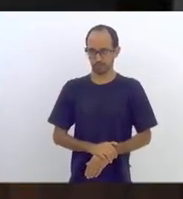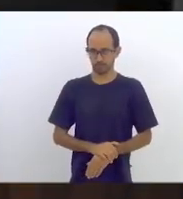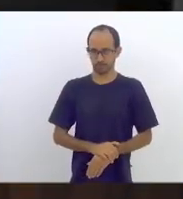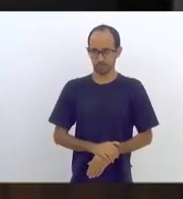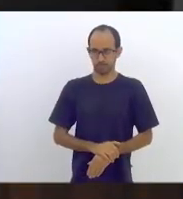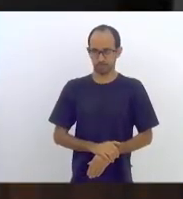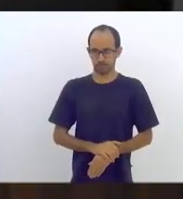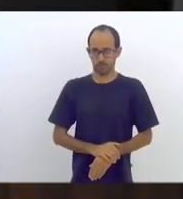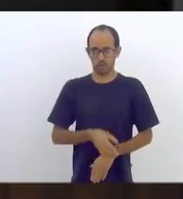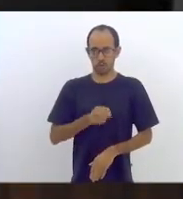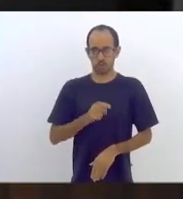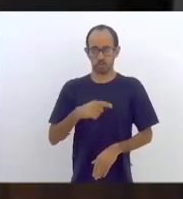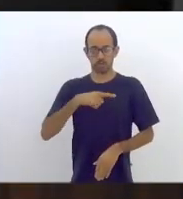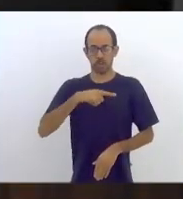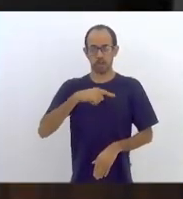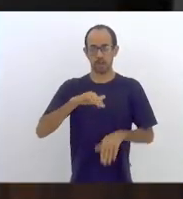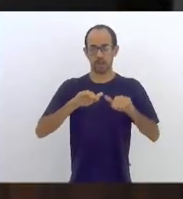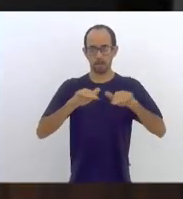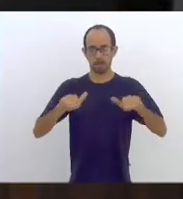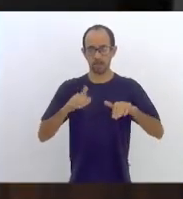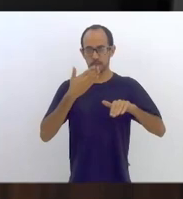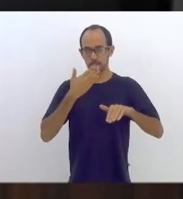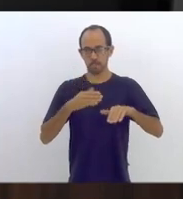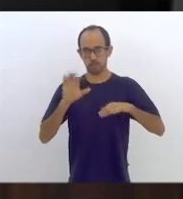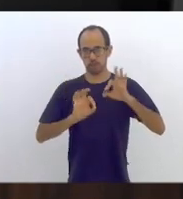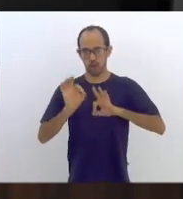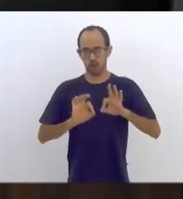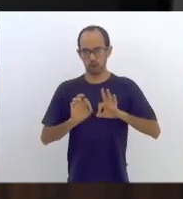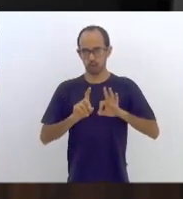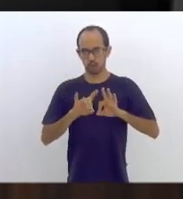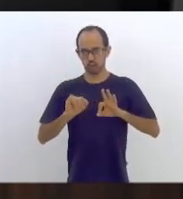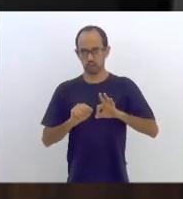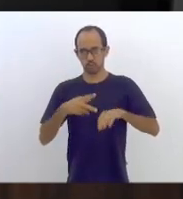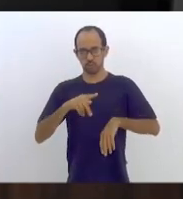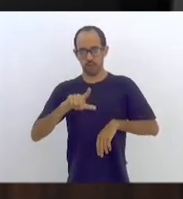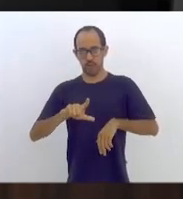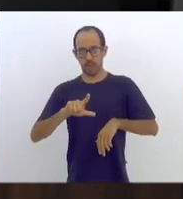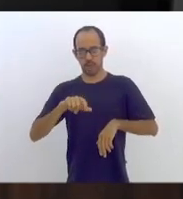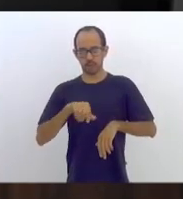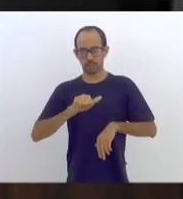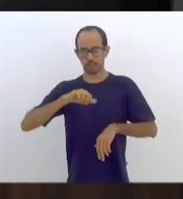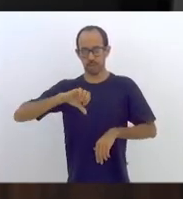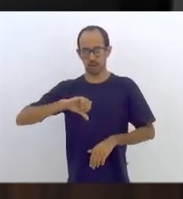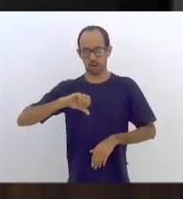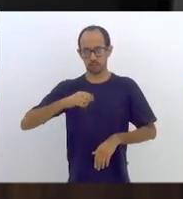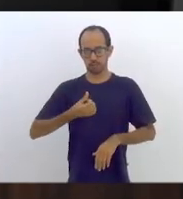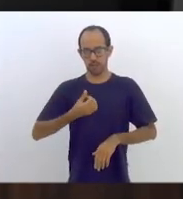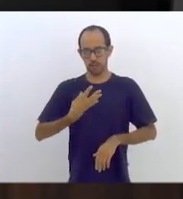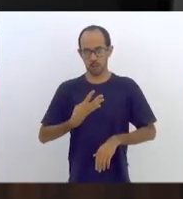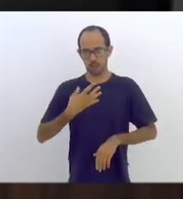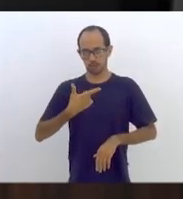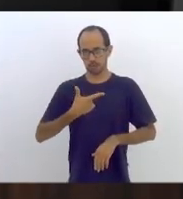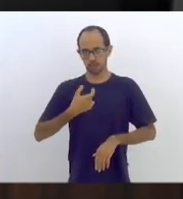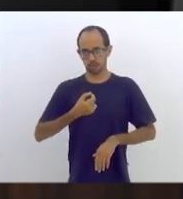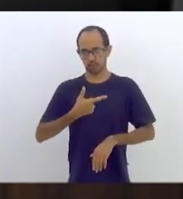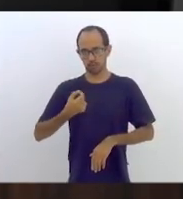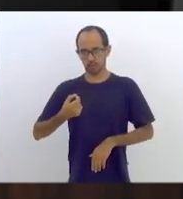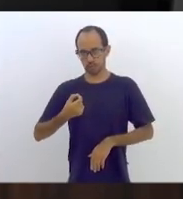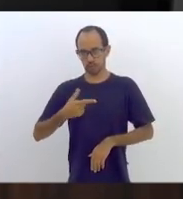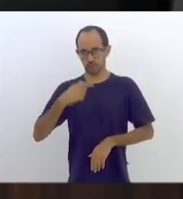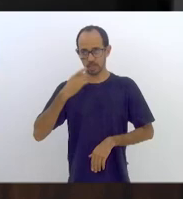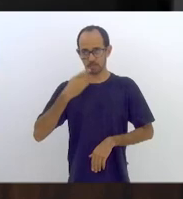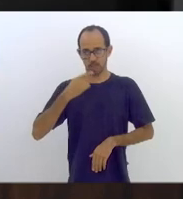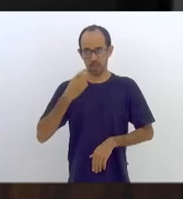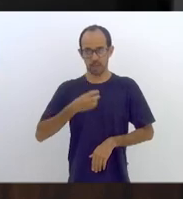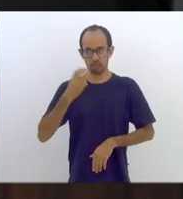ainda sobre a mesa o requerimento de inclusão na ordem do dia do pl 1964 de 20 da deputada